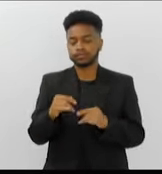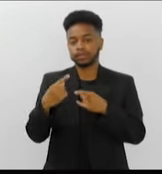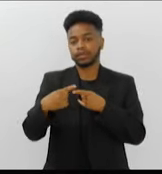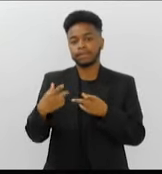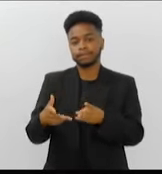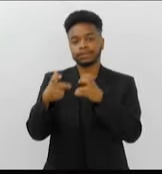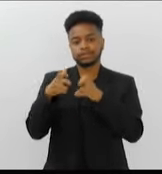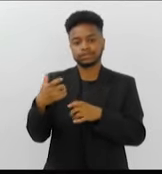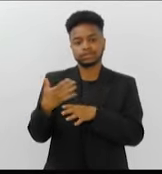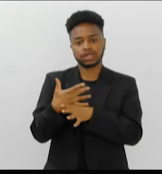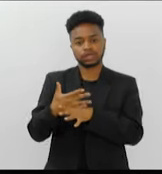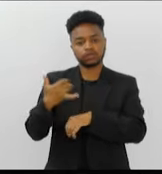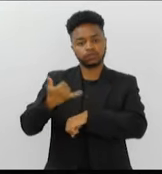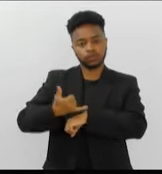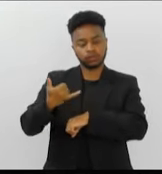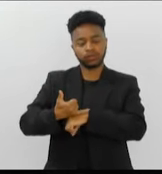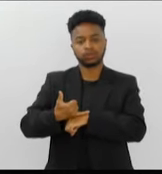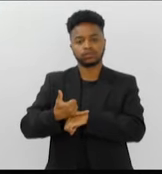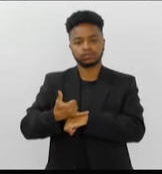Redonda